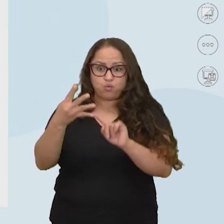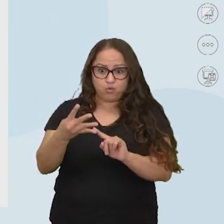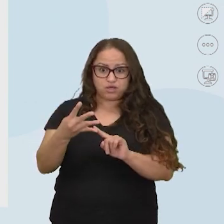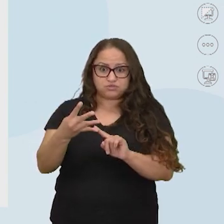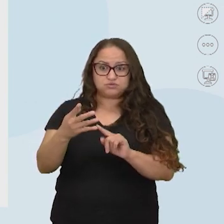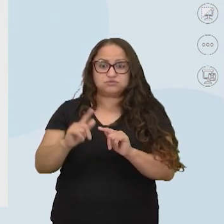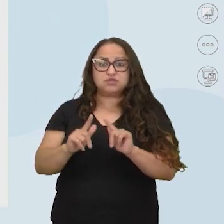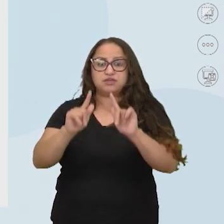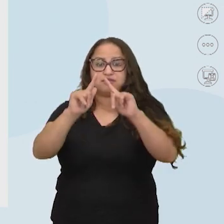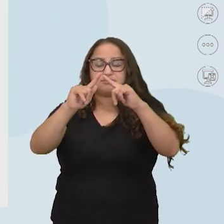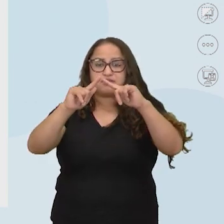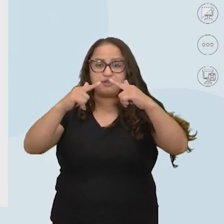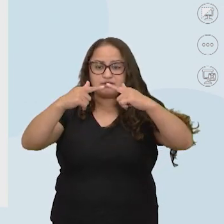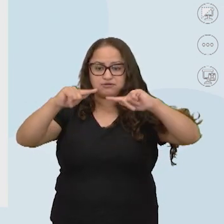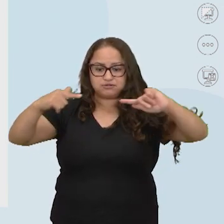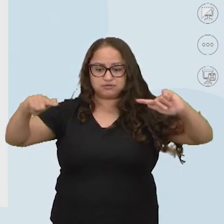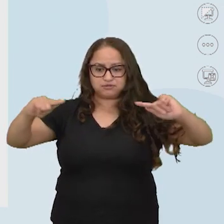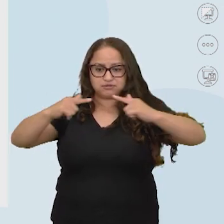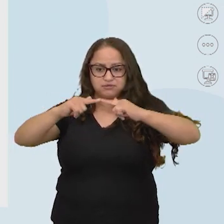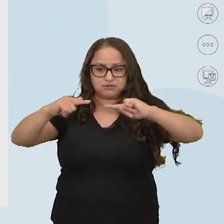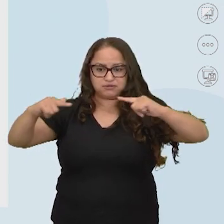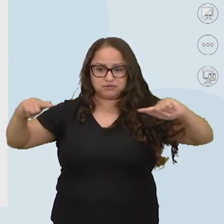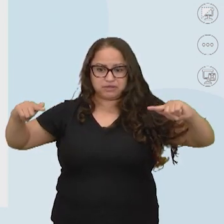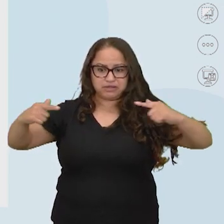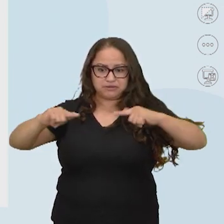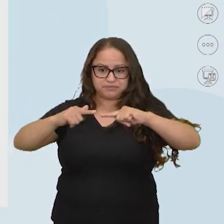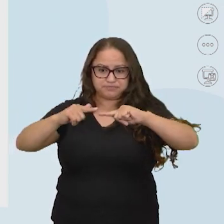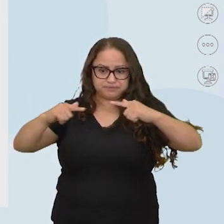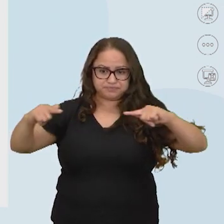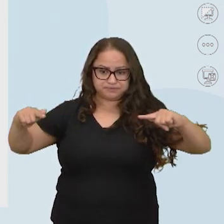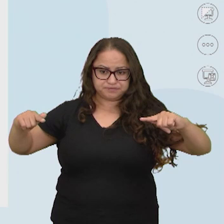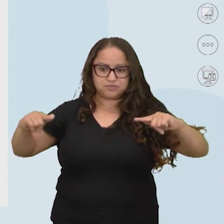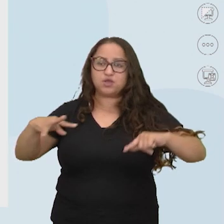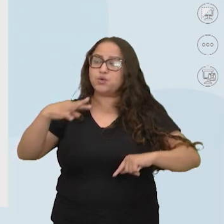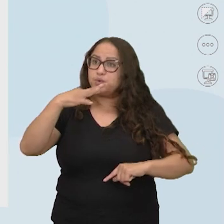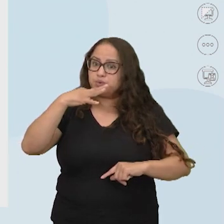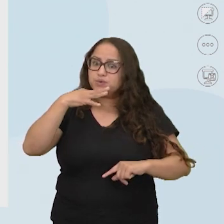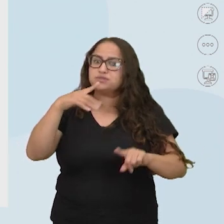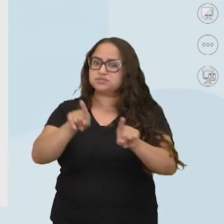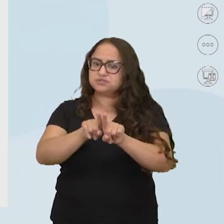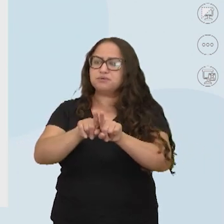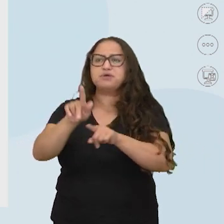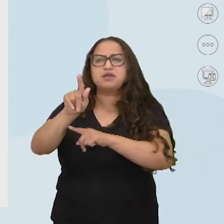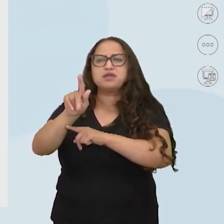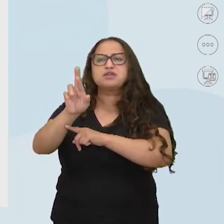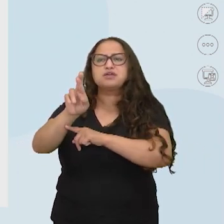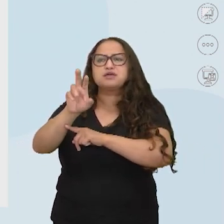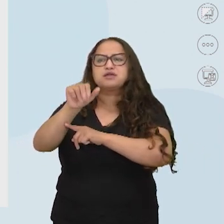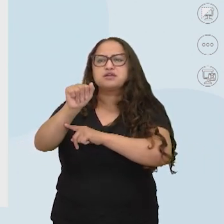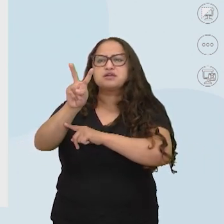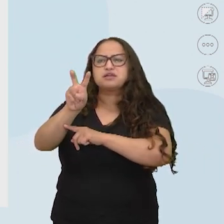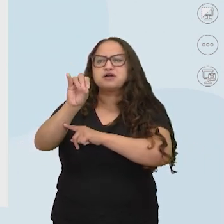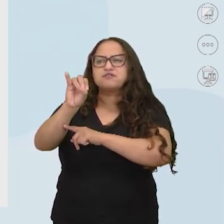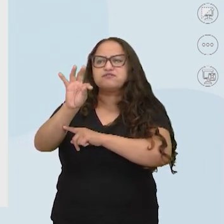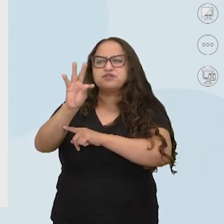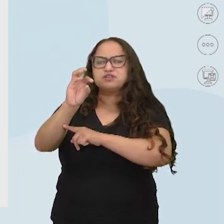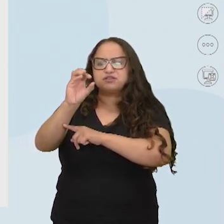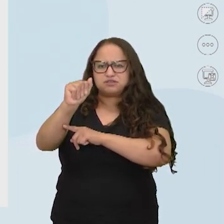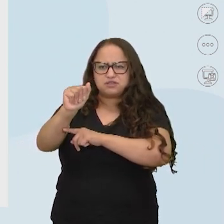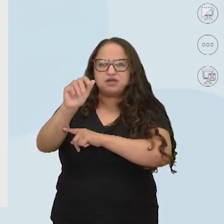força gravitacional, muito bem conhecida aí no nosso estudante, né? Lá do primeiro ano do ensino médio, a gente trabalha muito com a